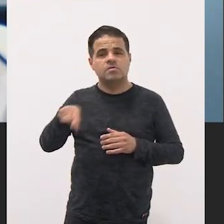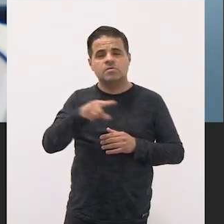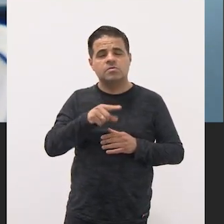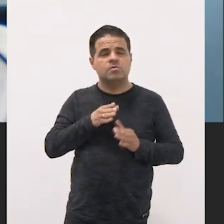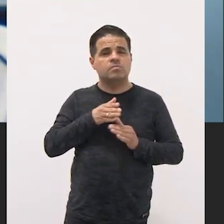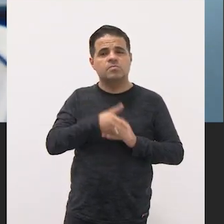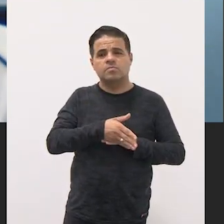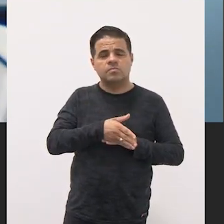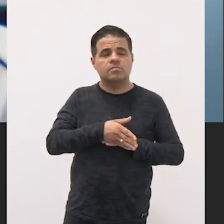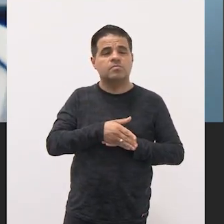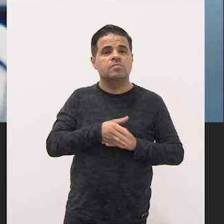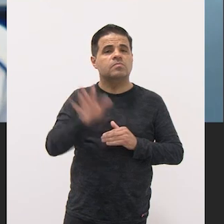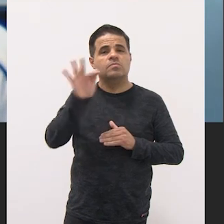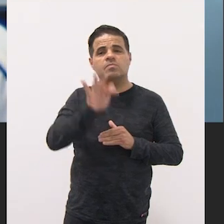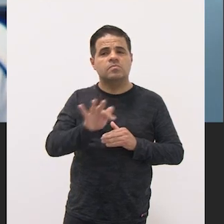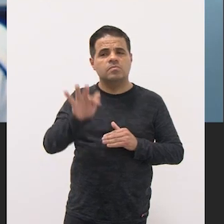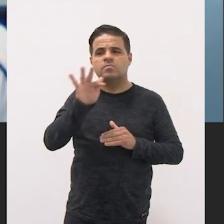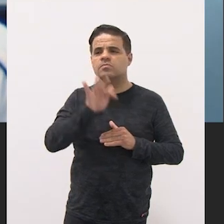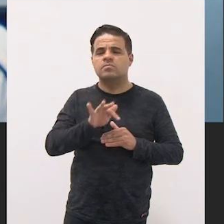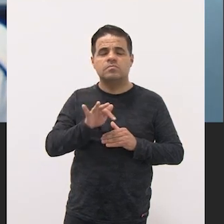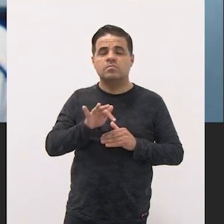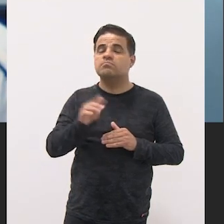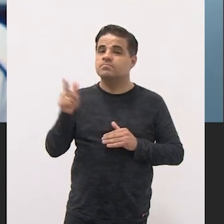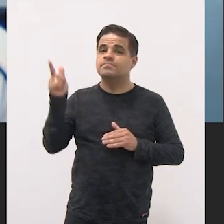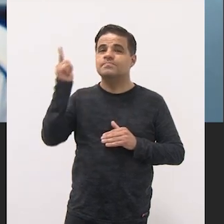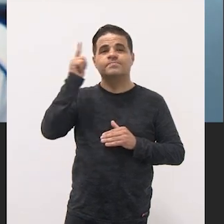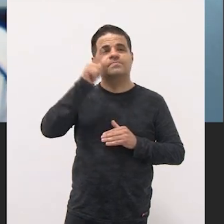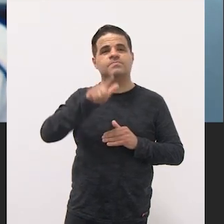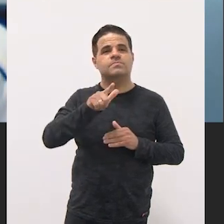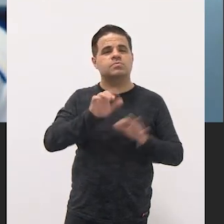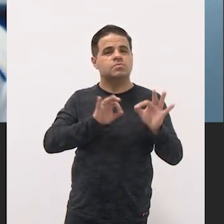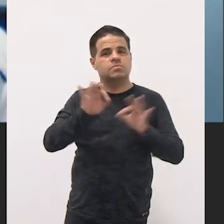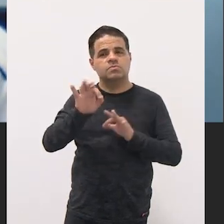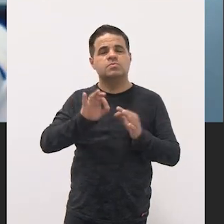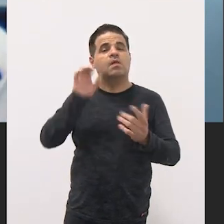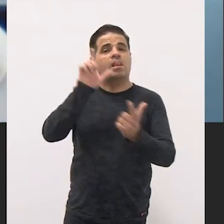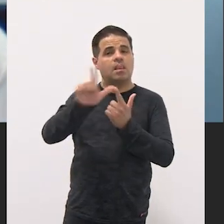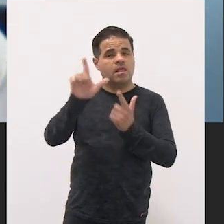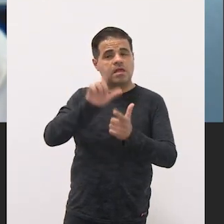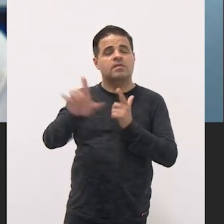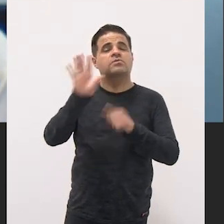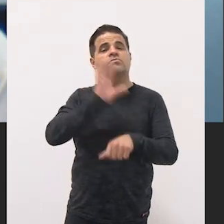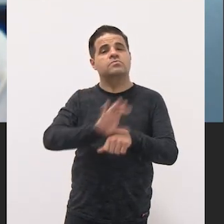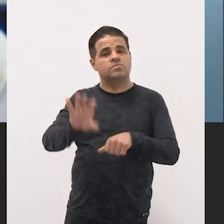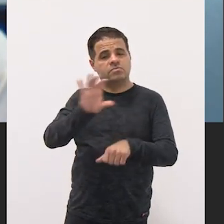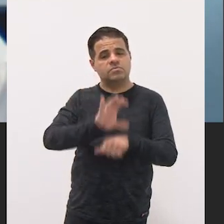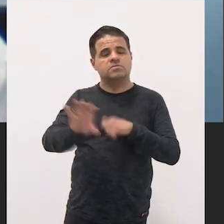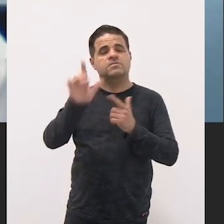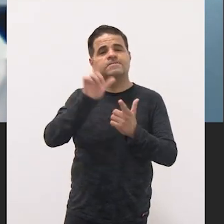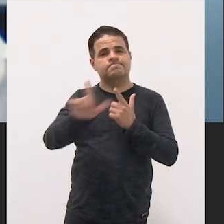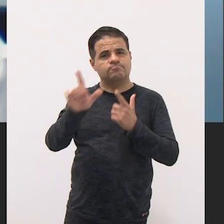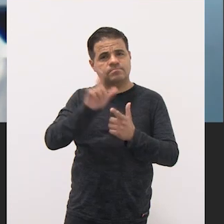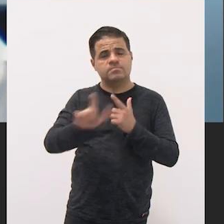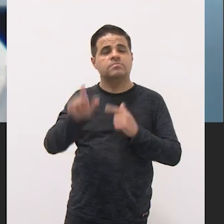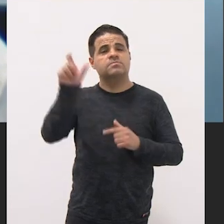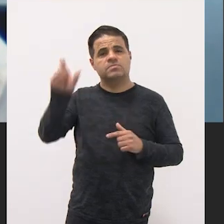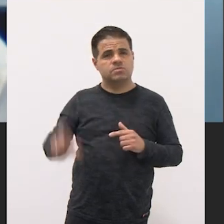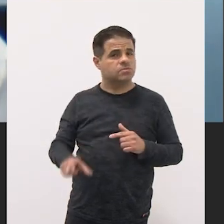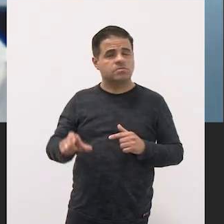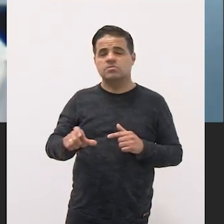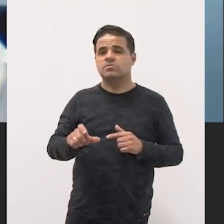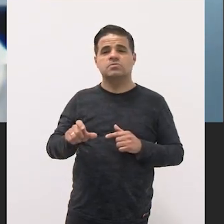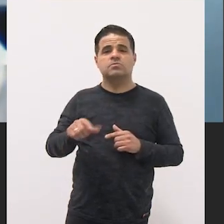faculdade. Então, ele foi para a faculdade e conseguiu fazer letras. E ele,